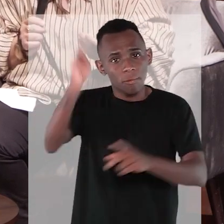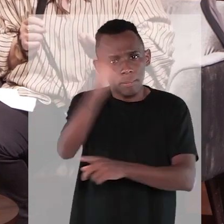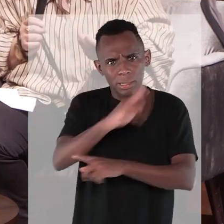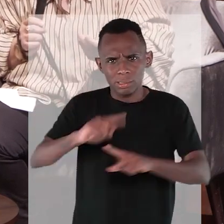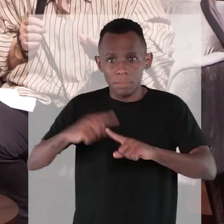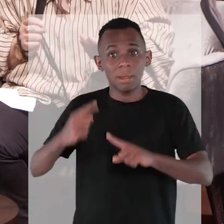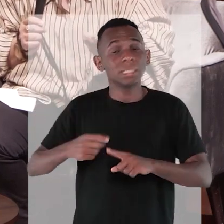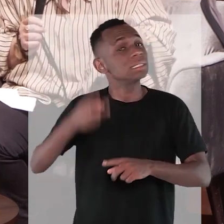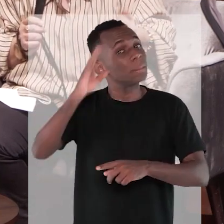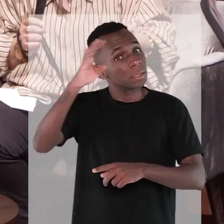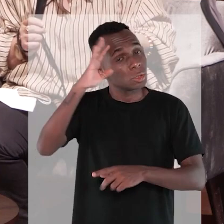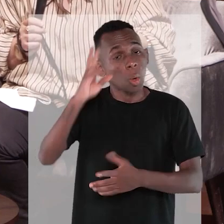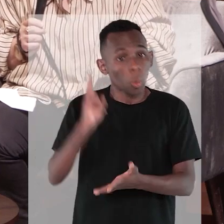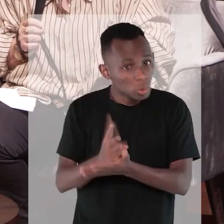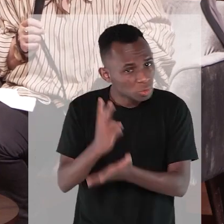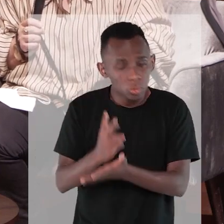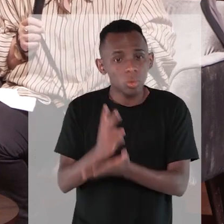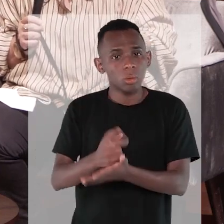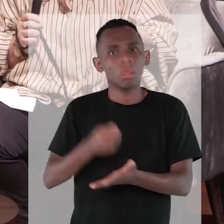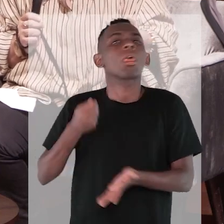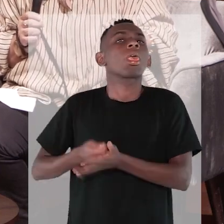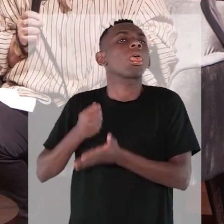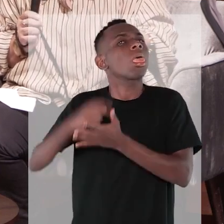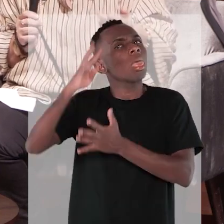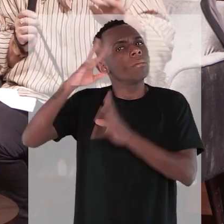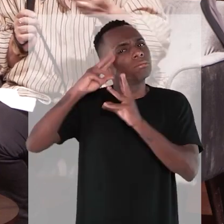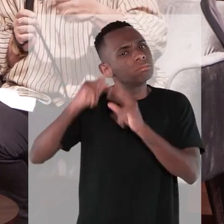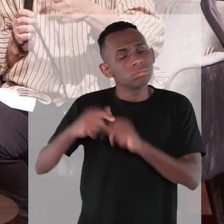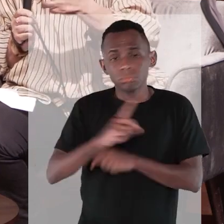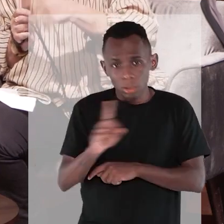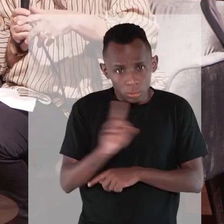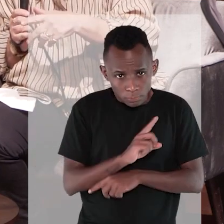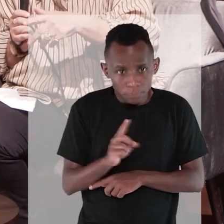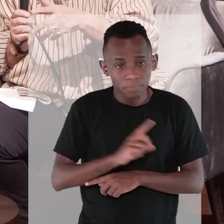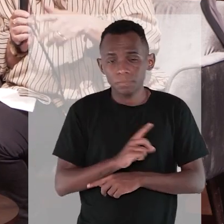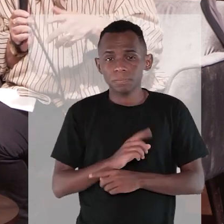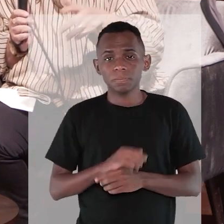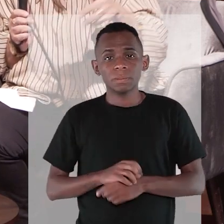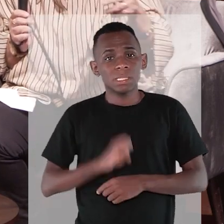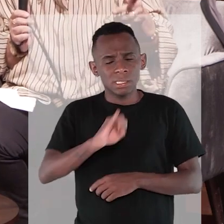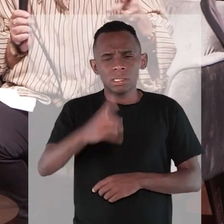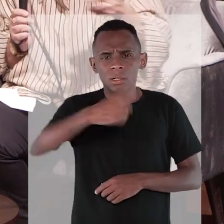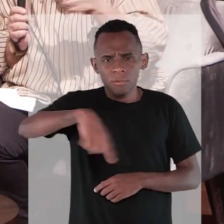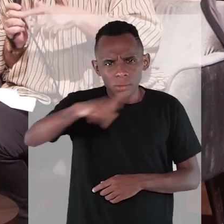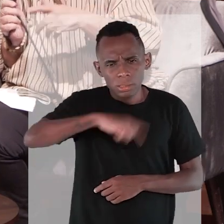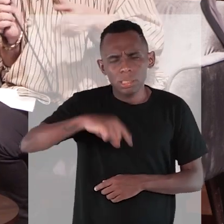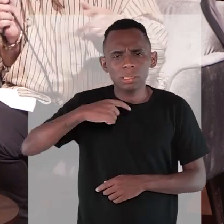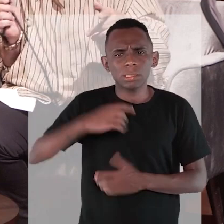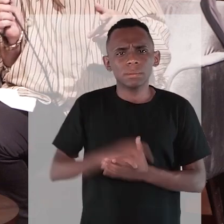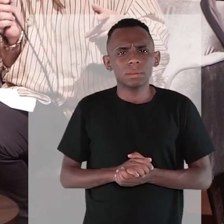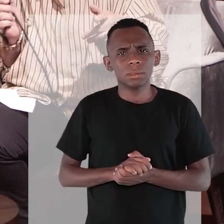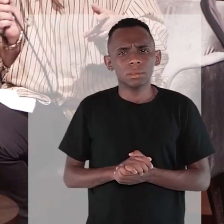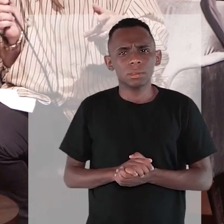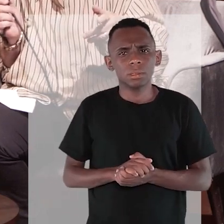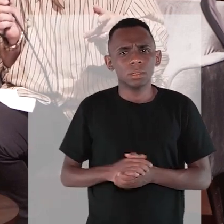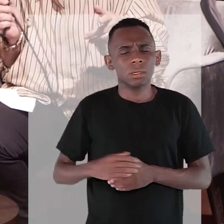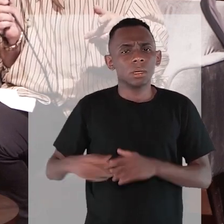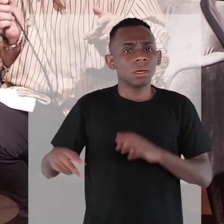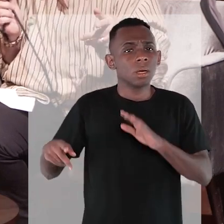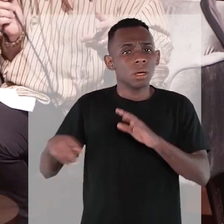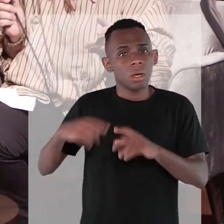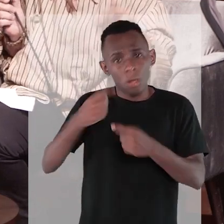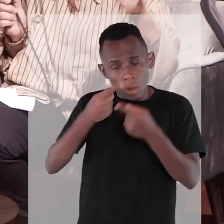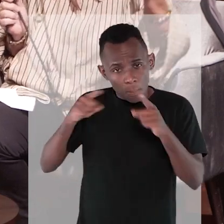essa imaginação. Ao contrário, né? Se vocês escutarem da musiquinha do Sesc